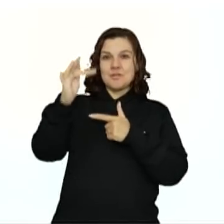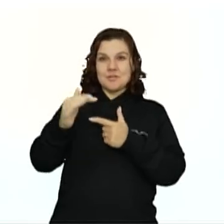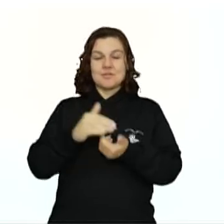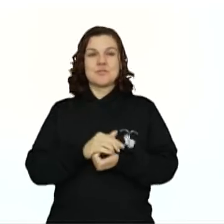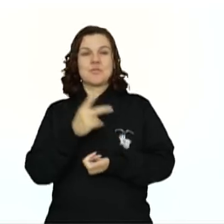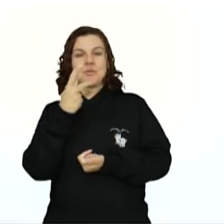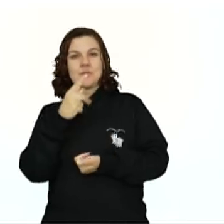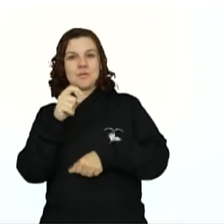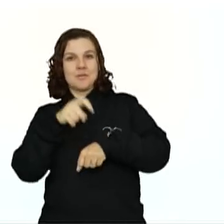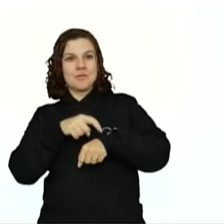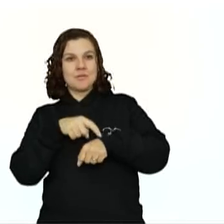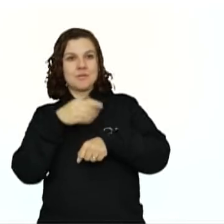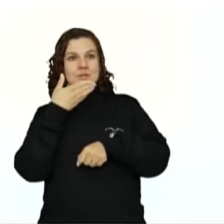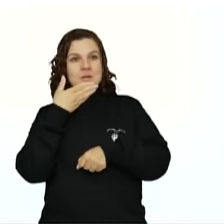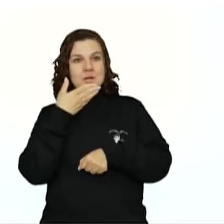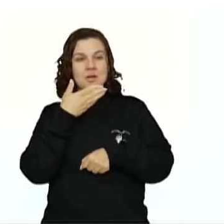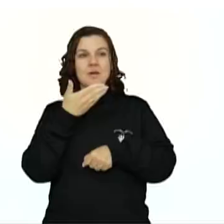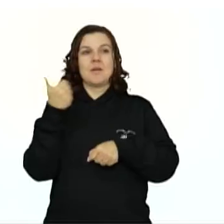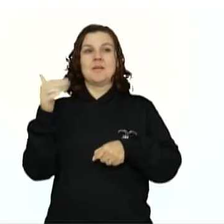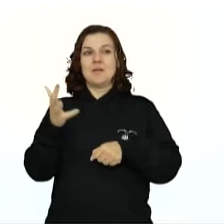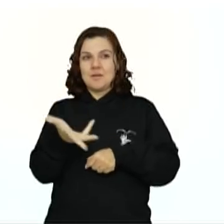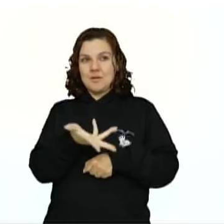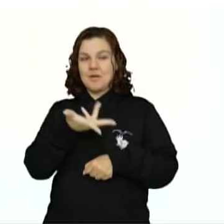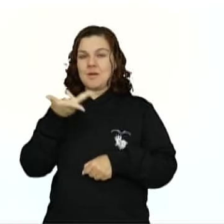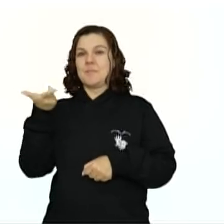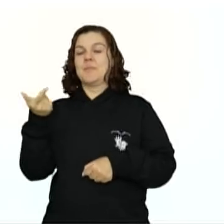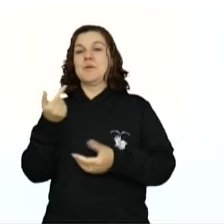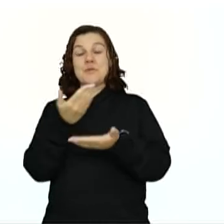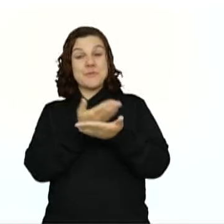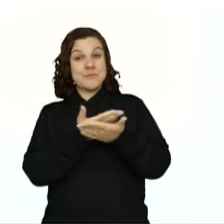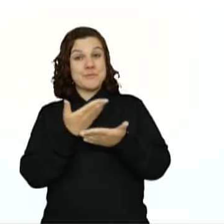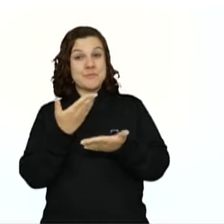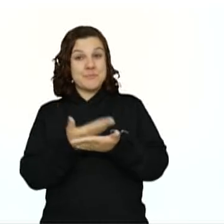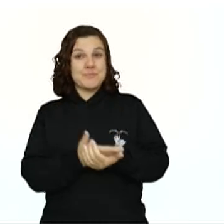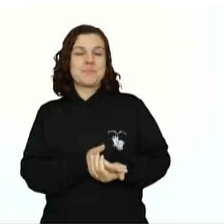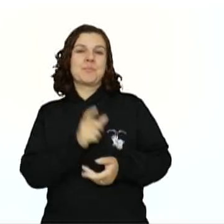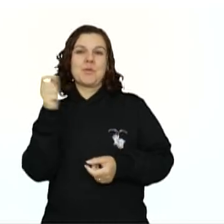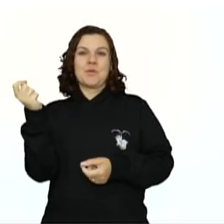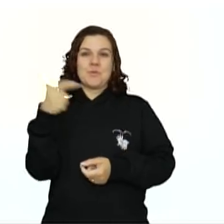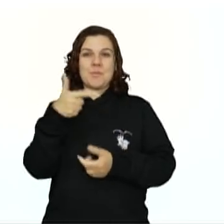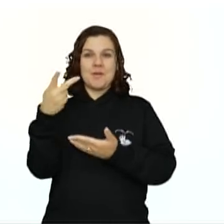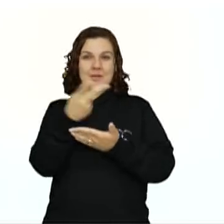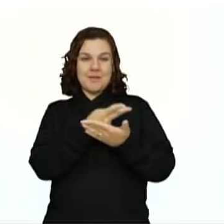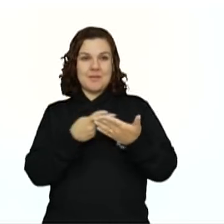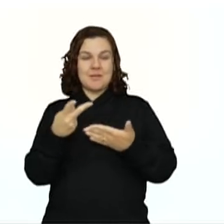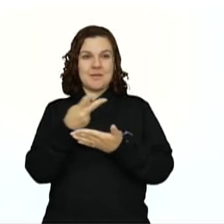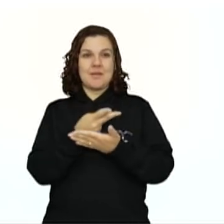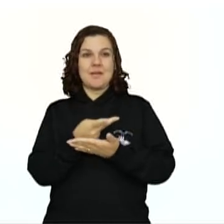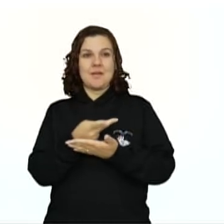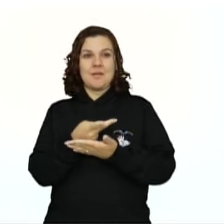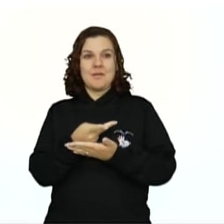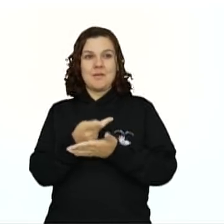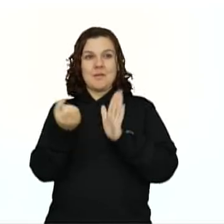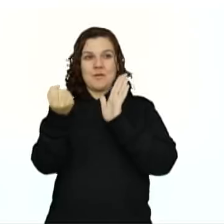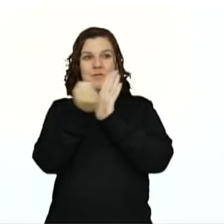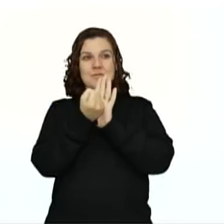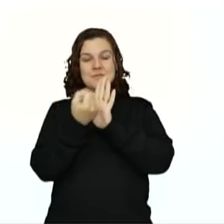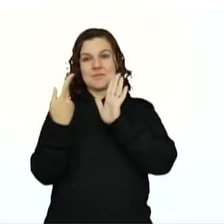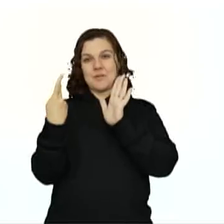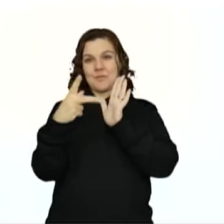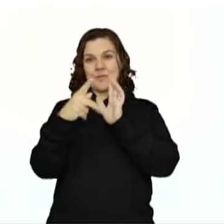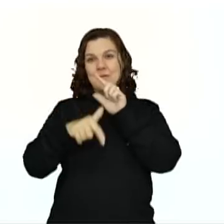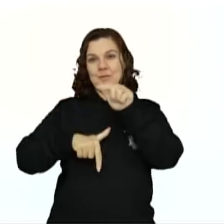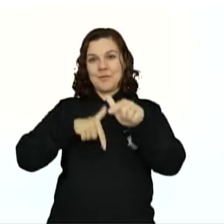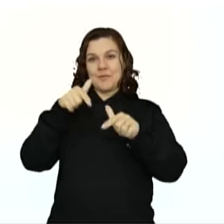que o seu tempo será melhor aproveitado estudando do que desenhando um selo oficial